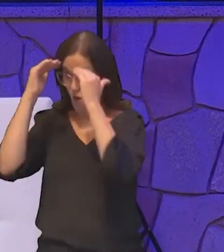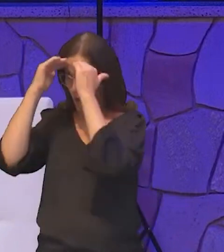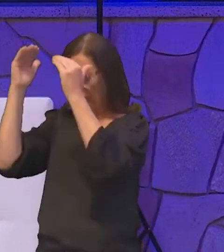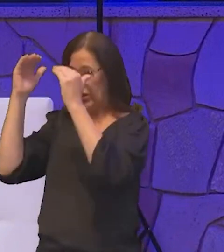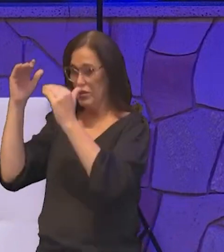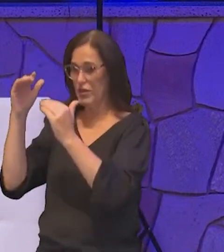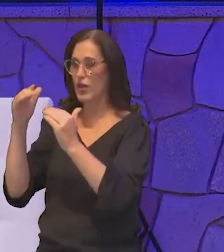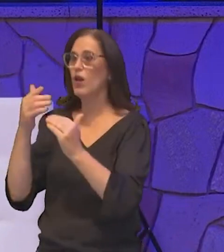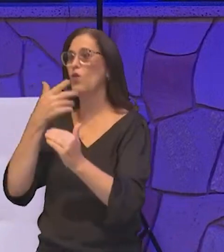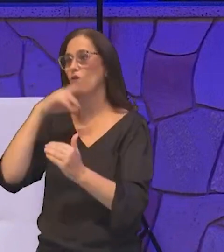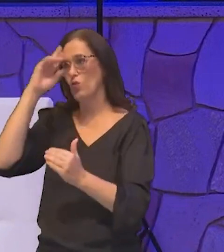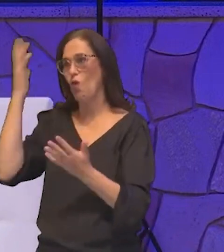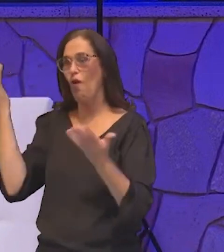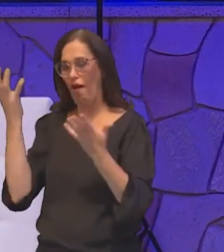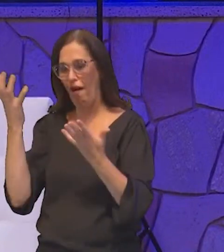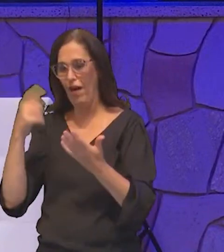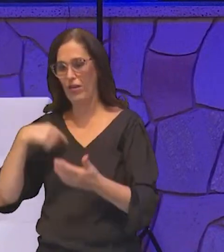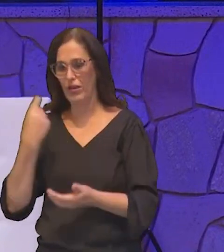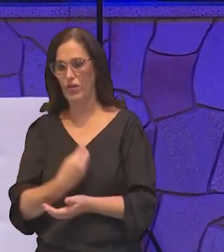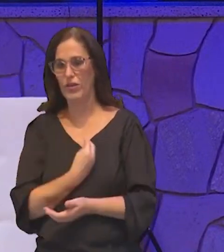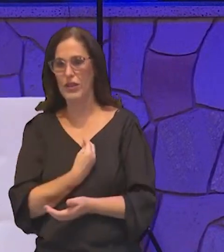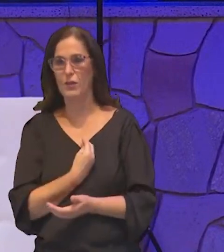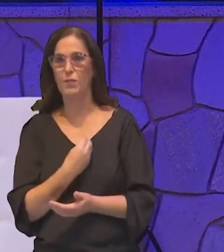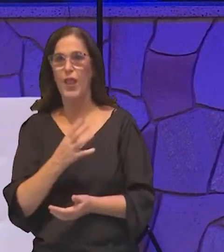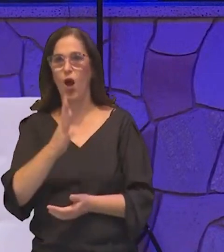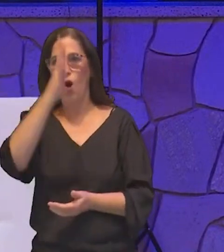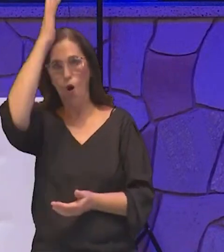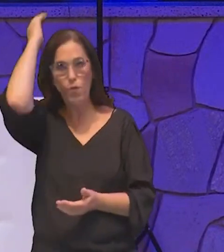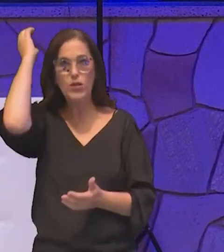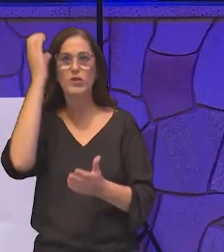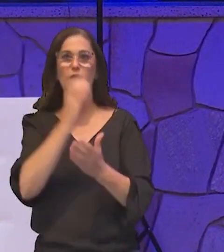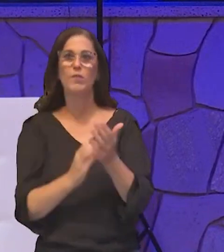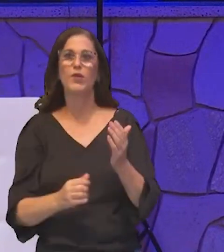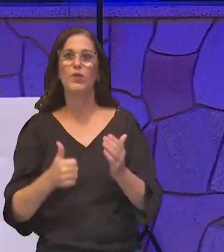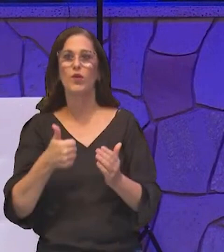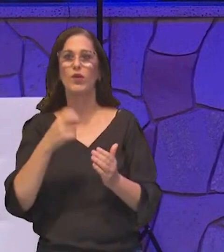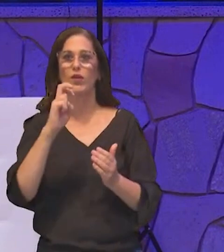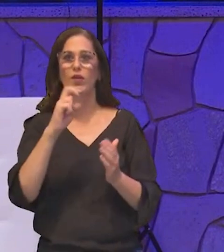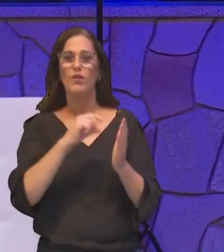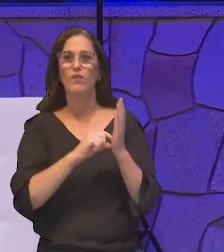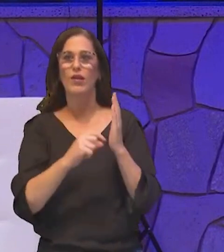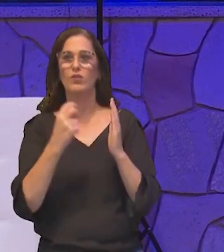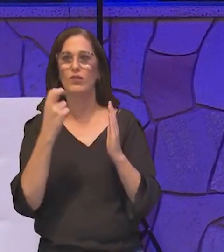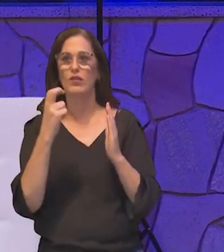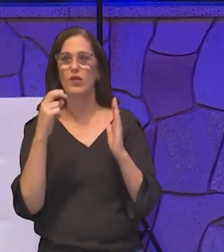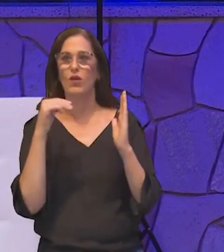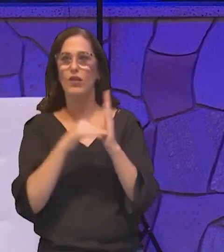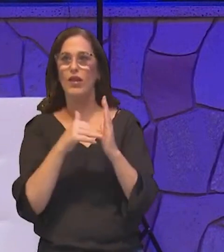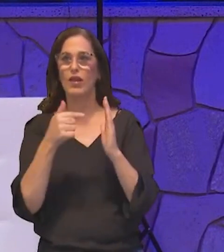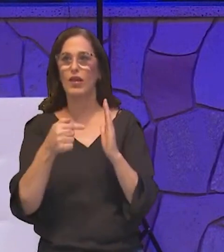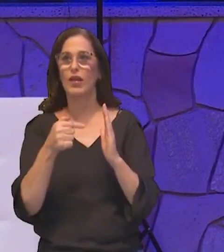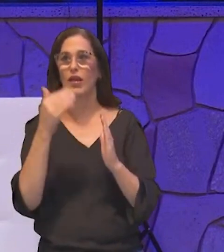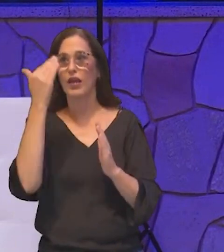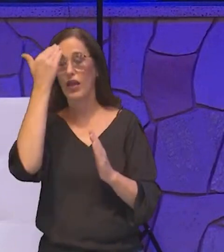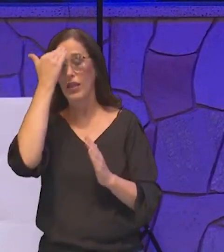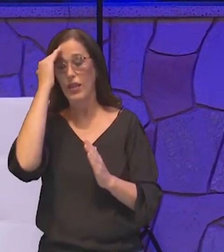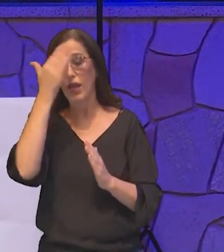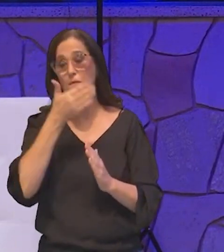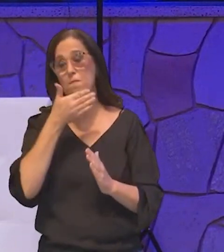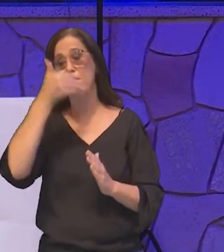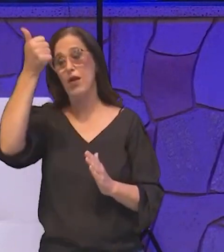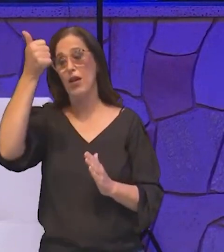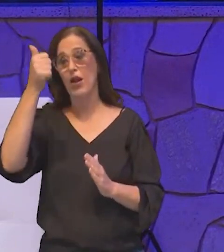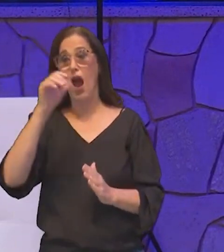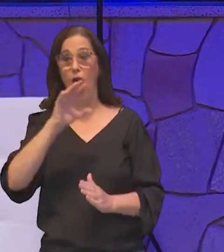nós. E em Romanos capítulo 15, versos 5 a 7, nós vamos entender um pouco mais sobre